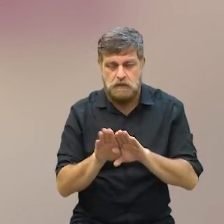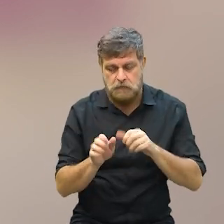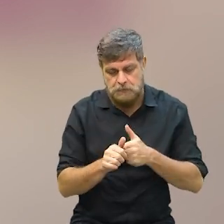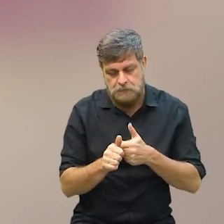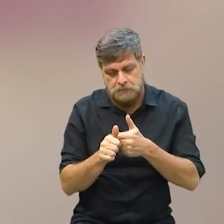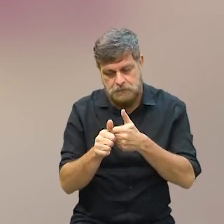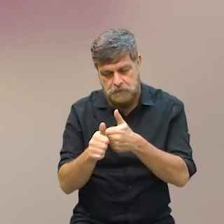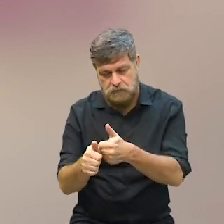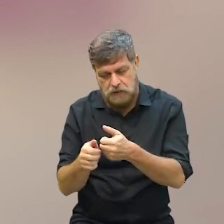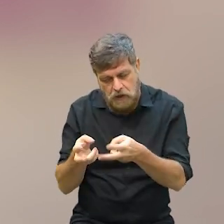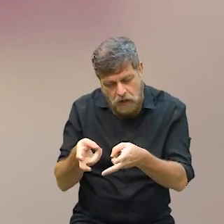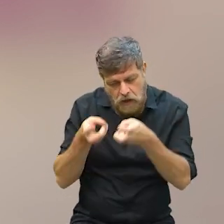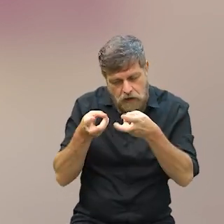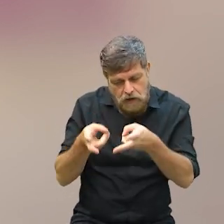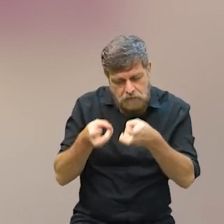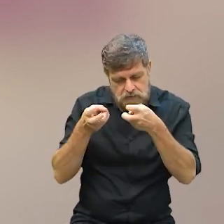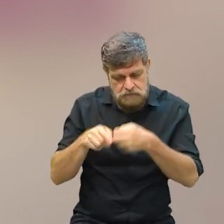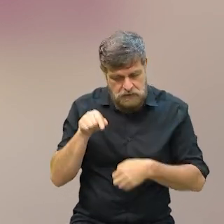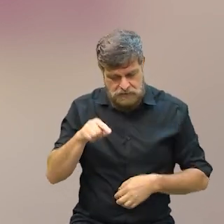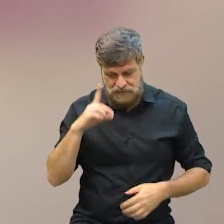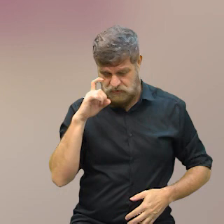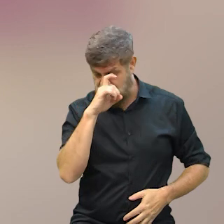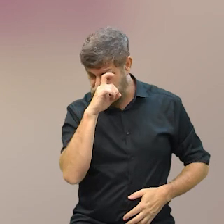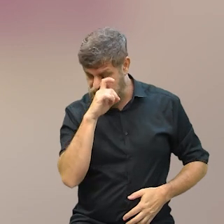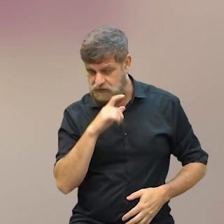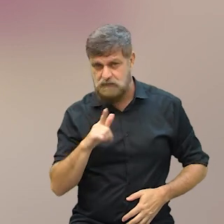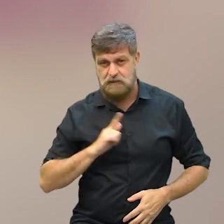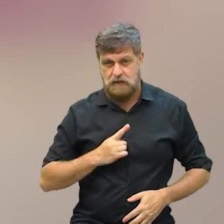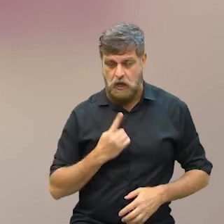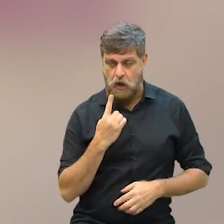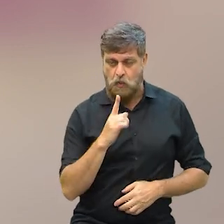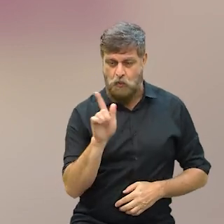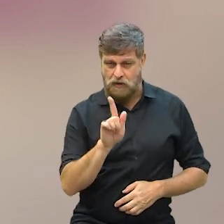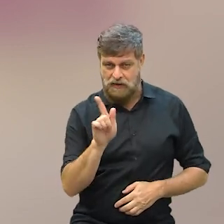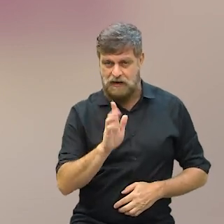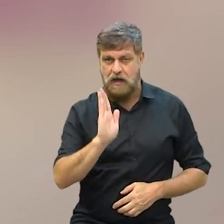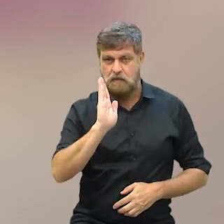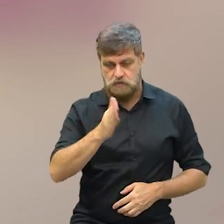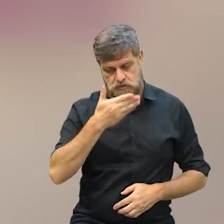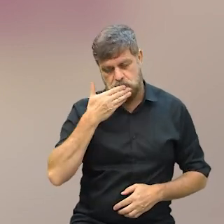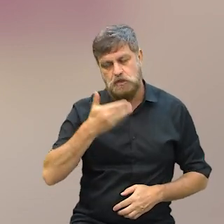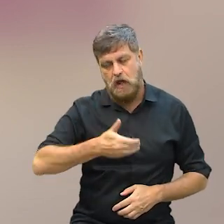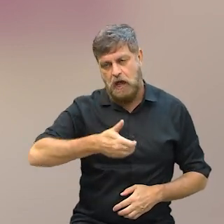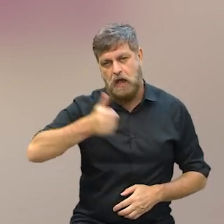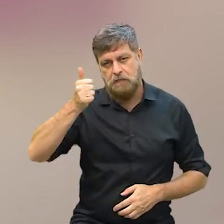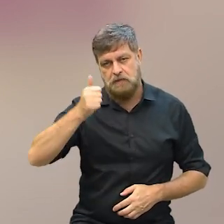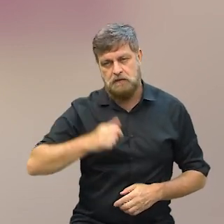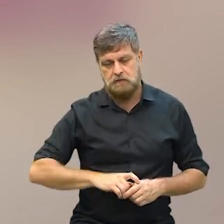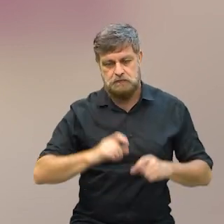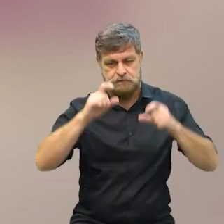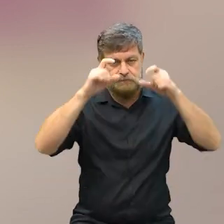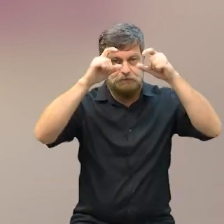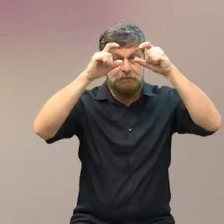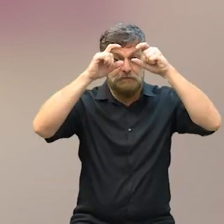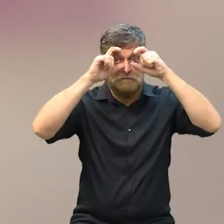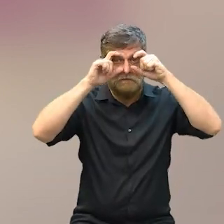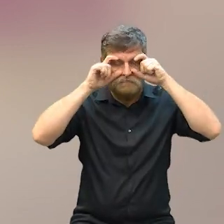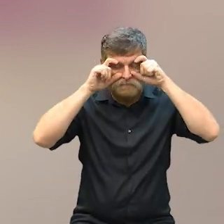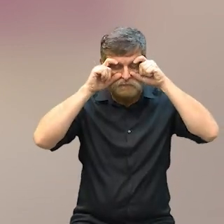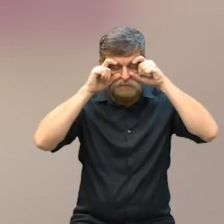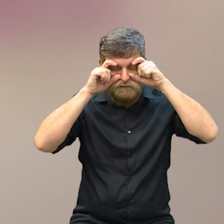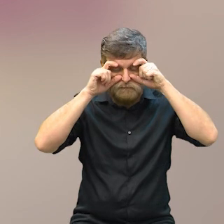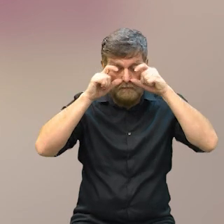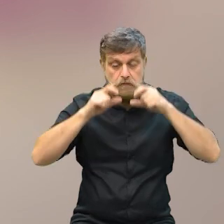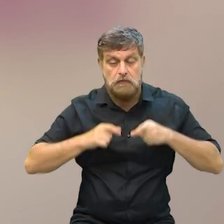até acompanhar e ver se tiver com dificuldade ou não. Acima de 1 grau já é melhor você fazer essa correção